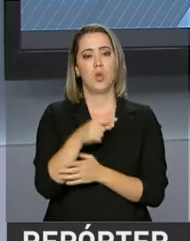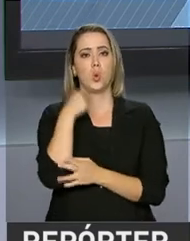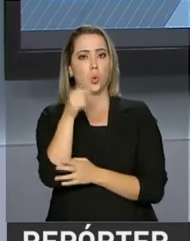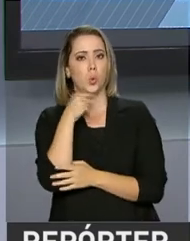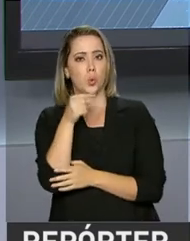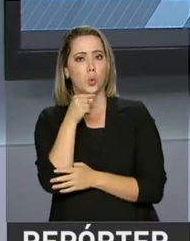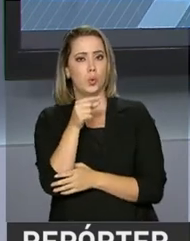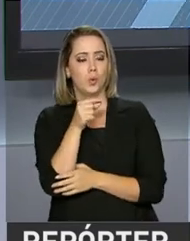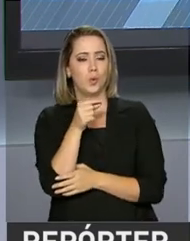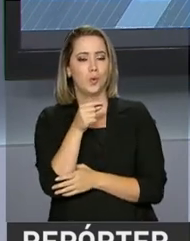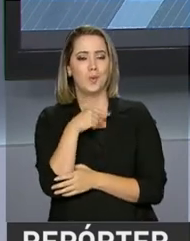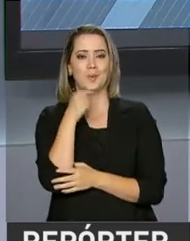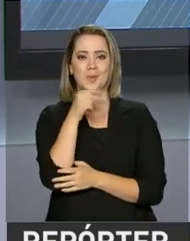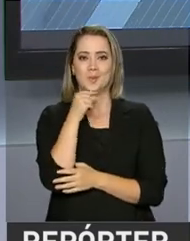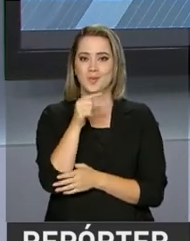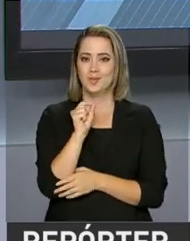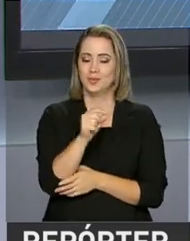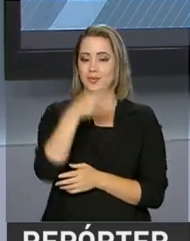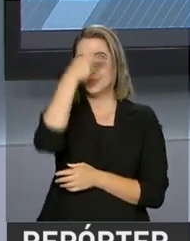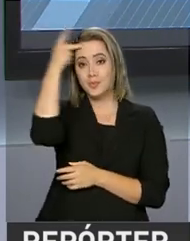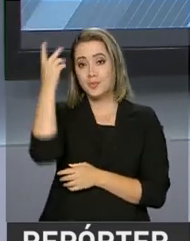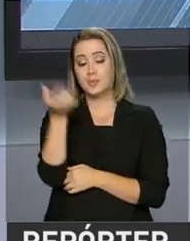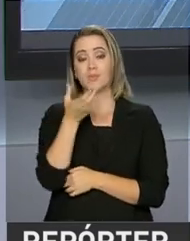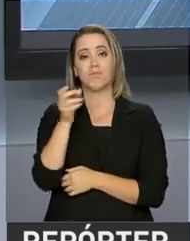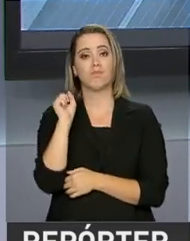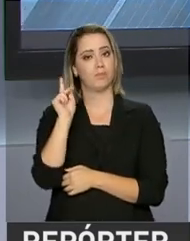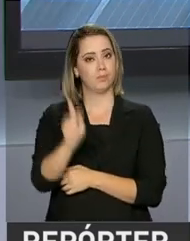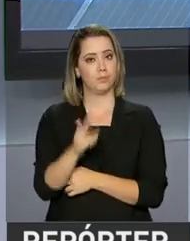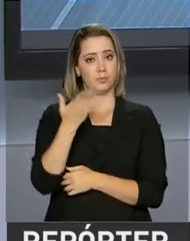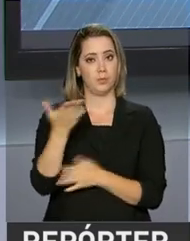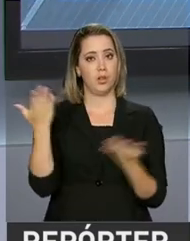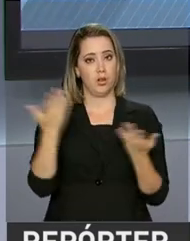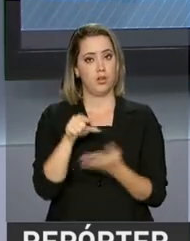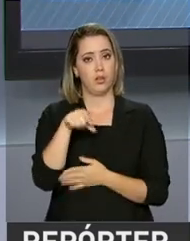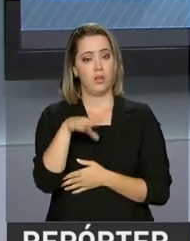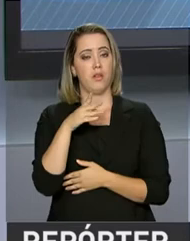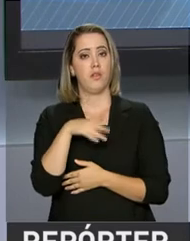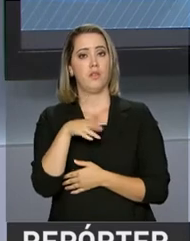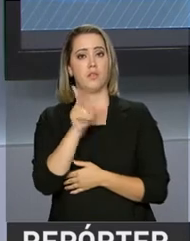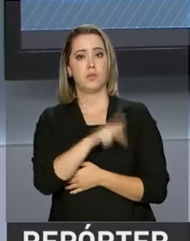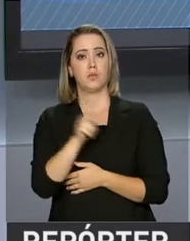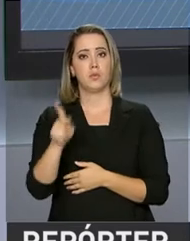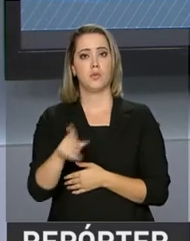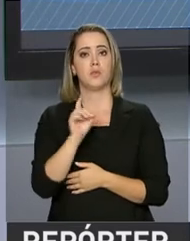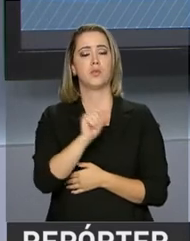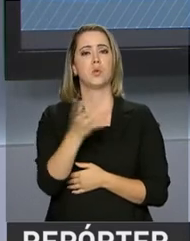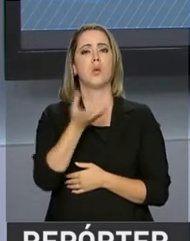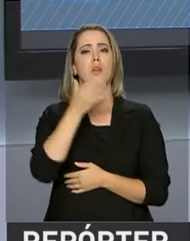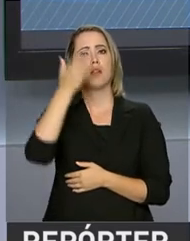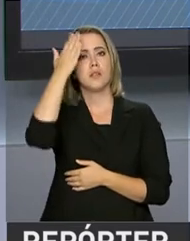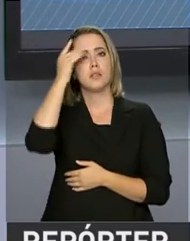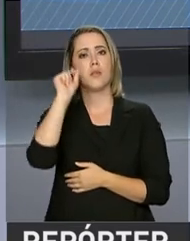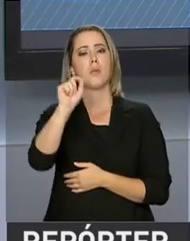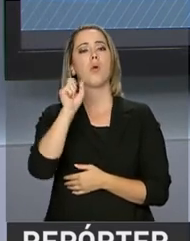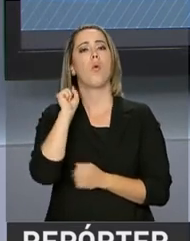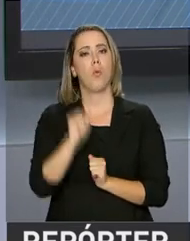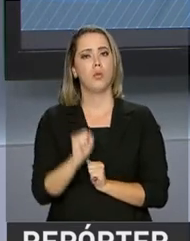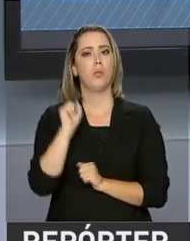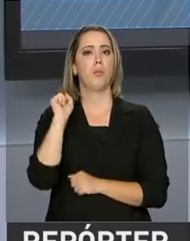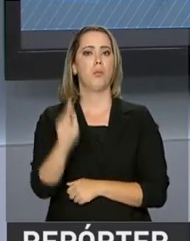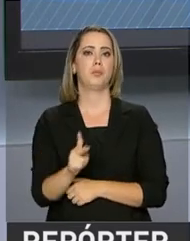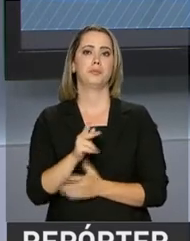dúvidas dos telespectadores sobre a reforma da previdência agora é a vez do professor peb quer saber quando ele vai poder se